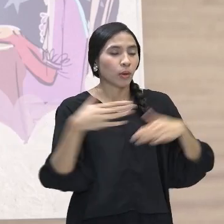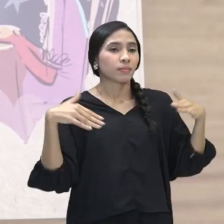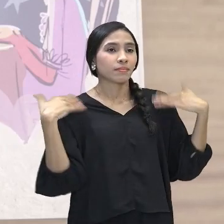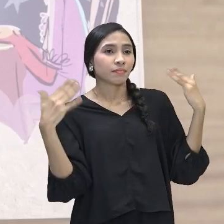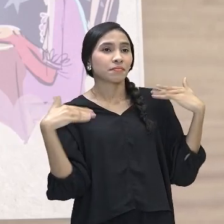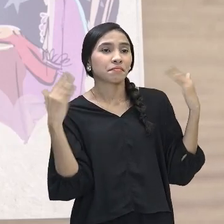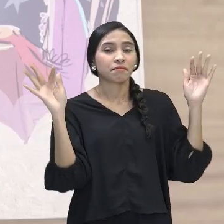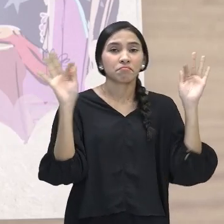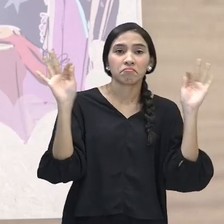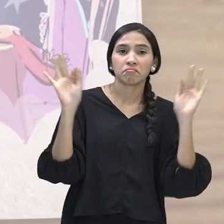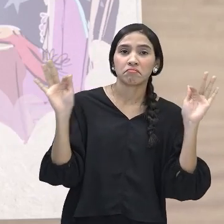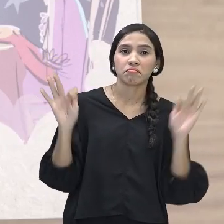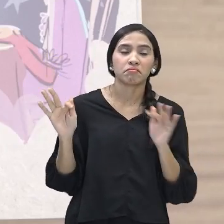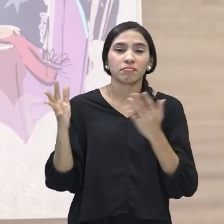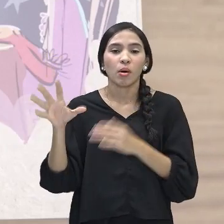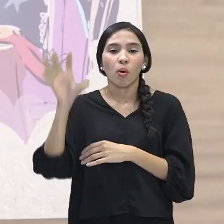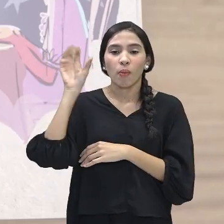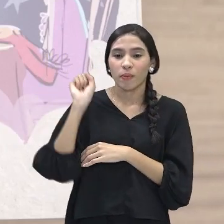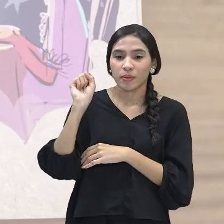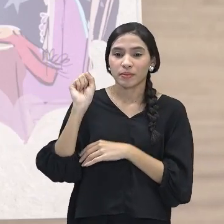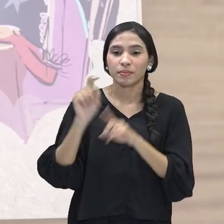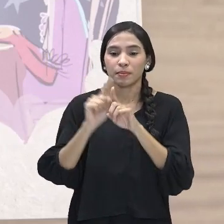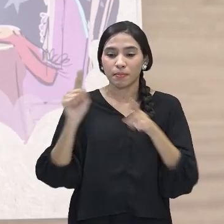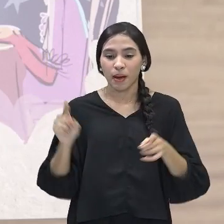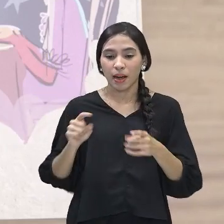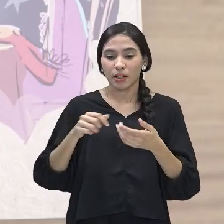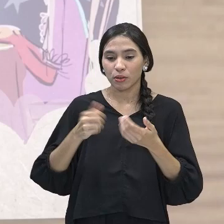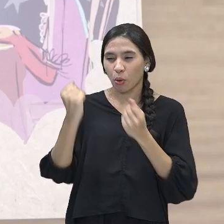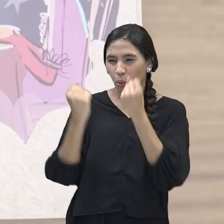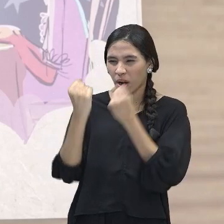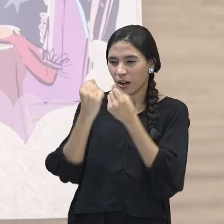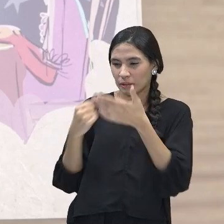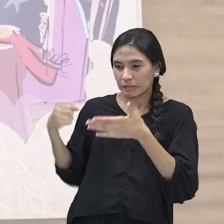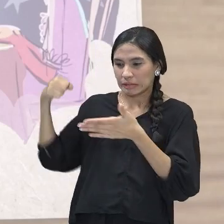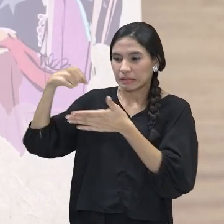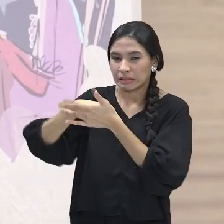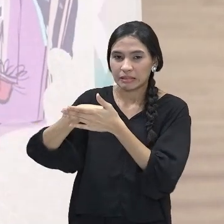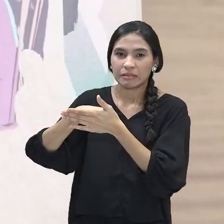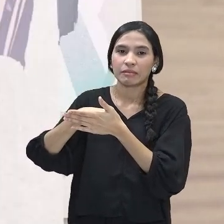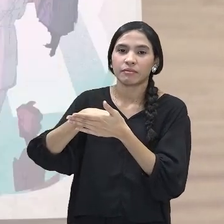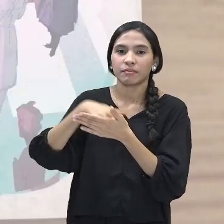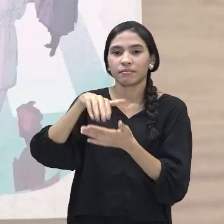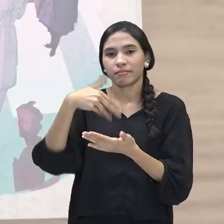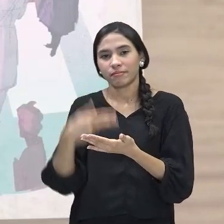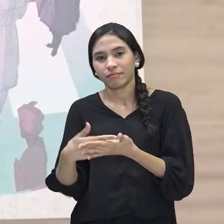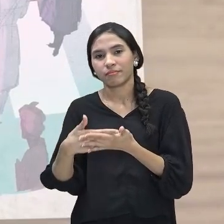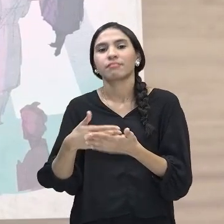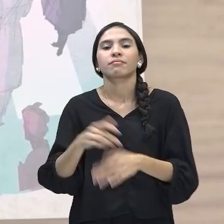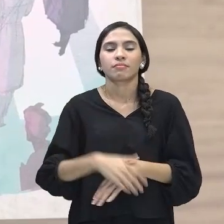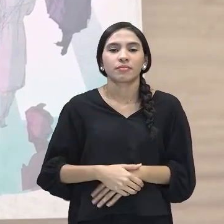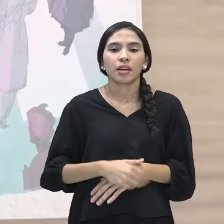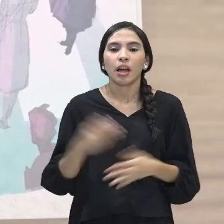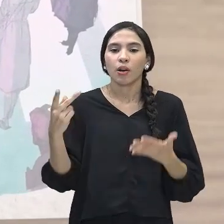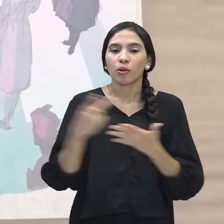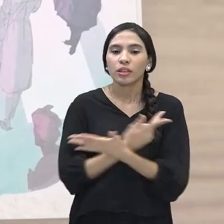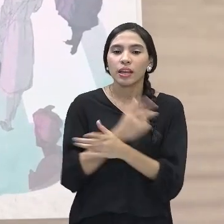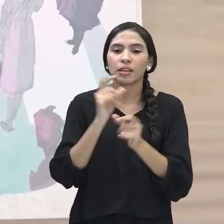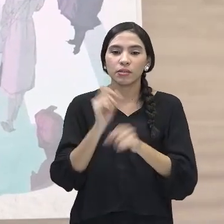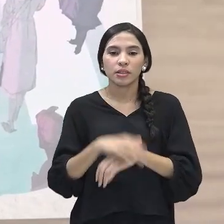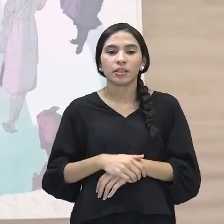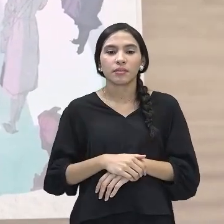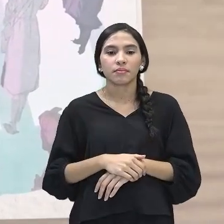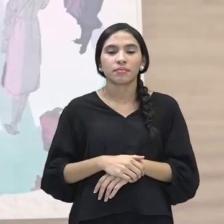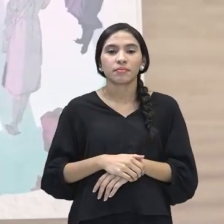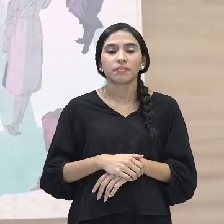palavras que acabara de ouvir, sendo atropelada por um Mercedes-Benz amarelo. É ali que ocorre sua Hora da